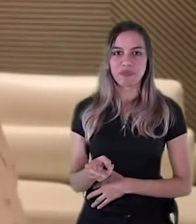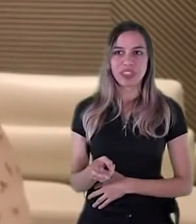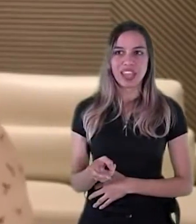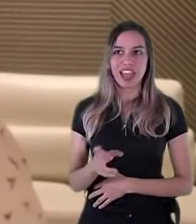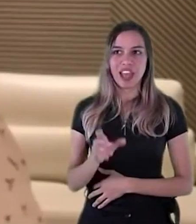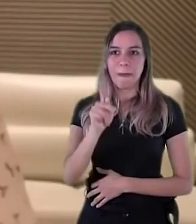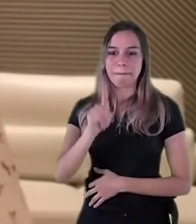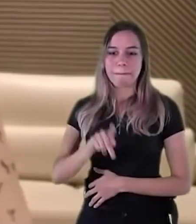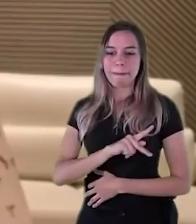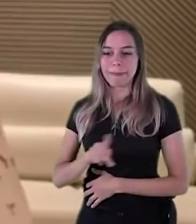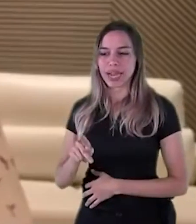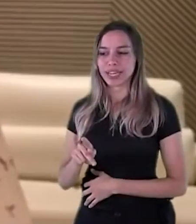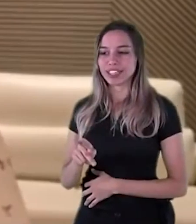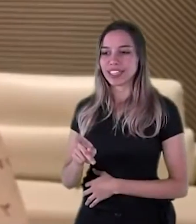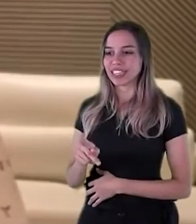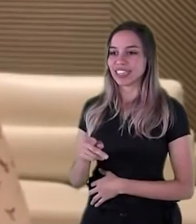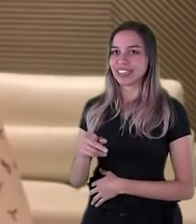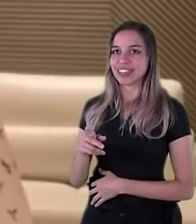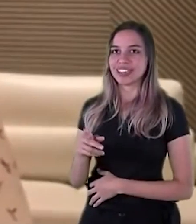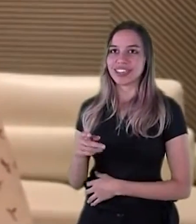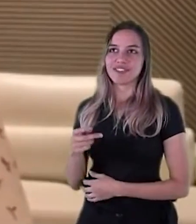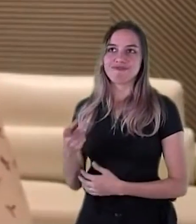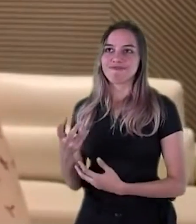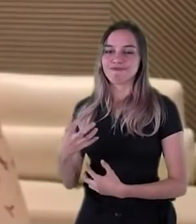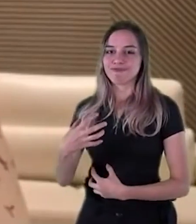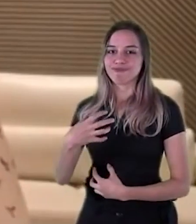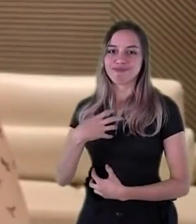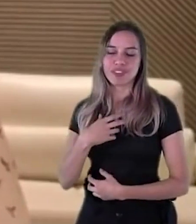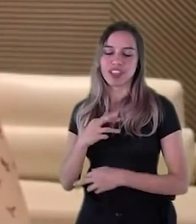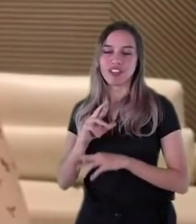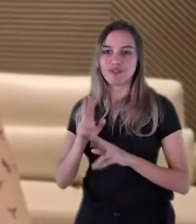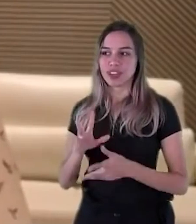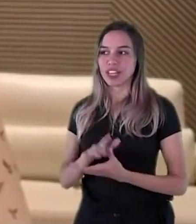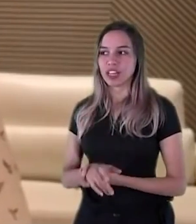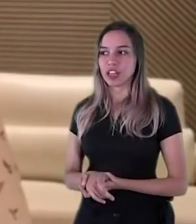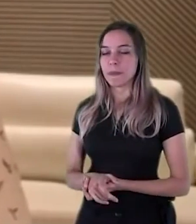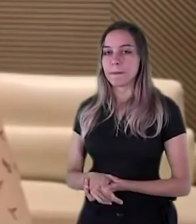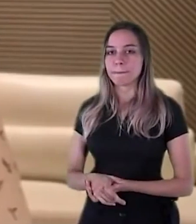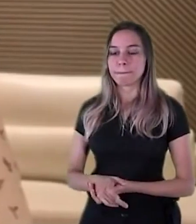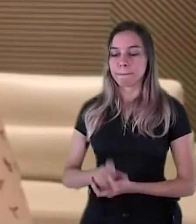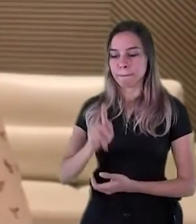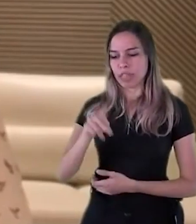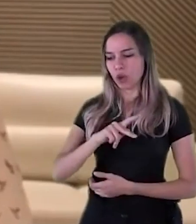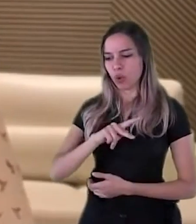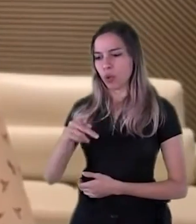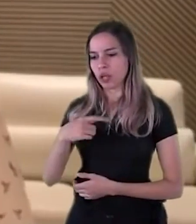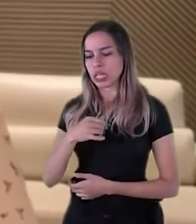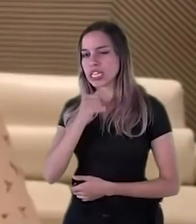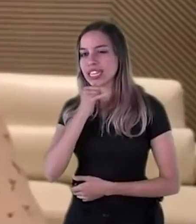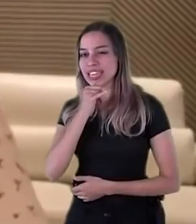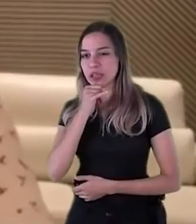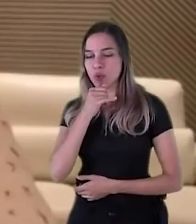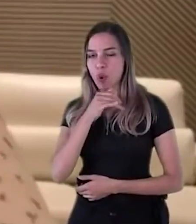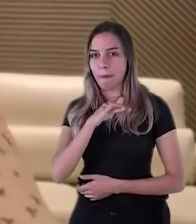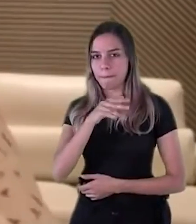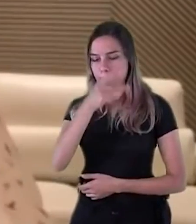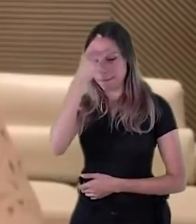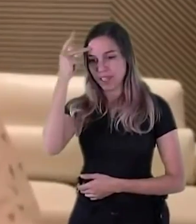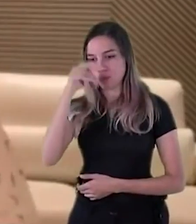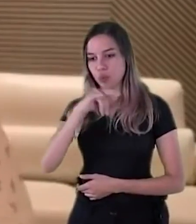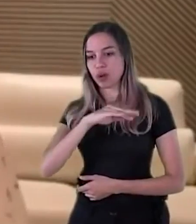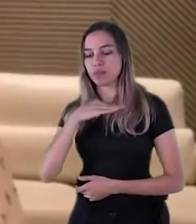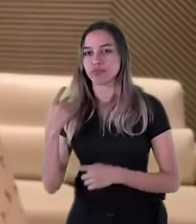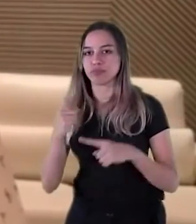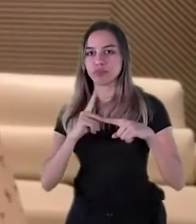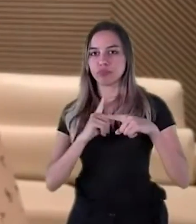Aquela figura que chega no velório. Meus irmãos, minhas irmãs, vamos orar por esse irmão que se... Nunca dei